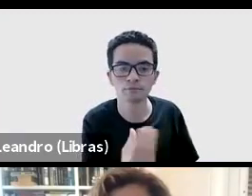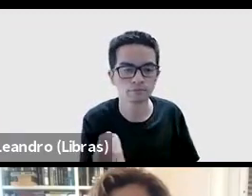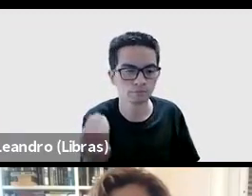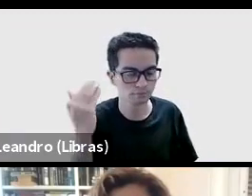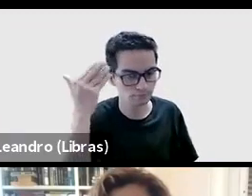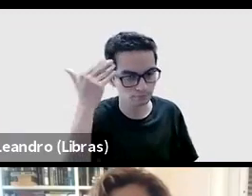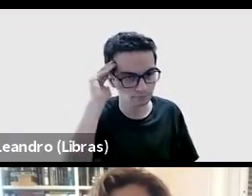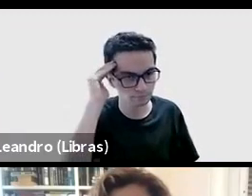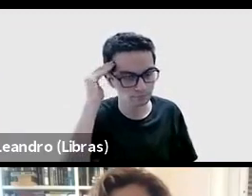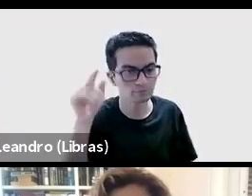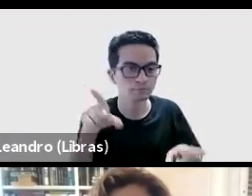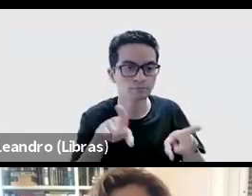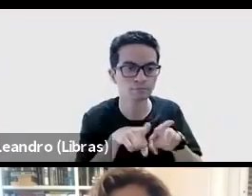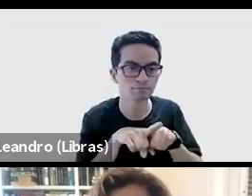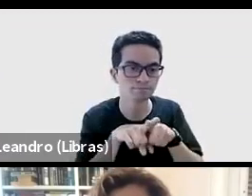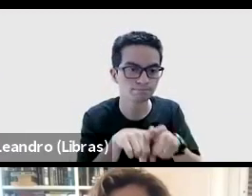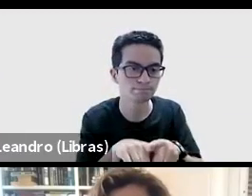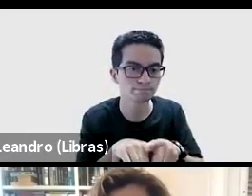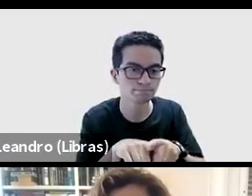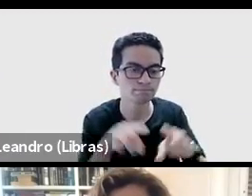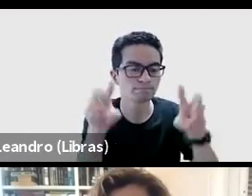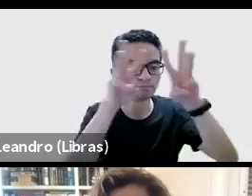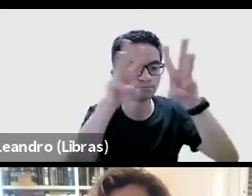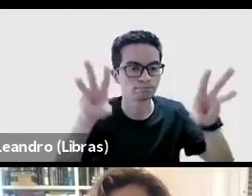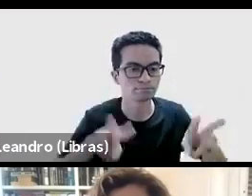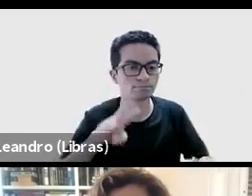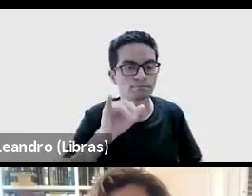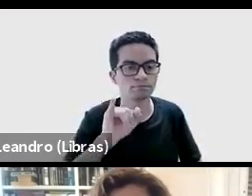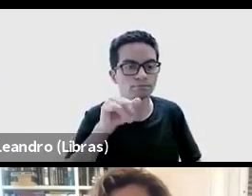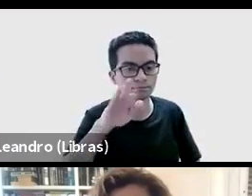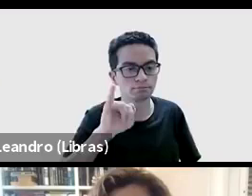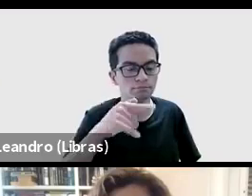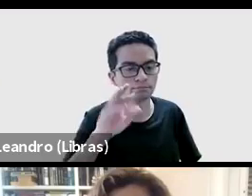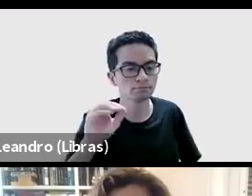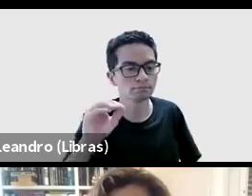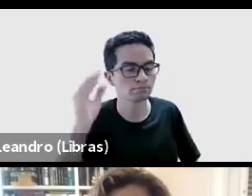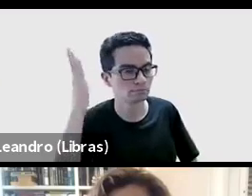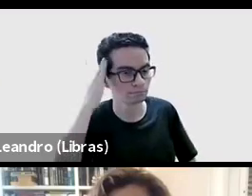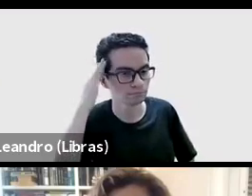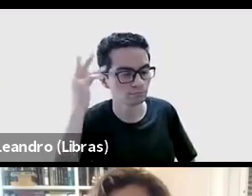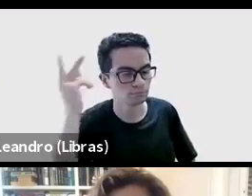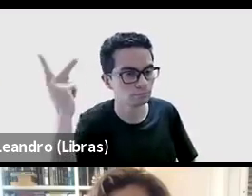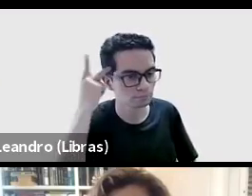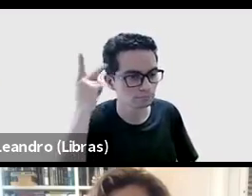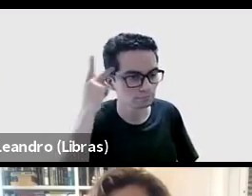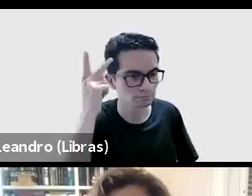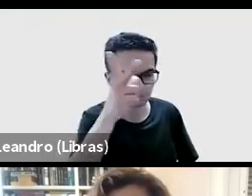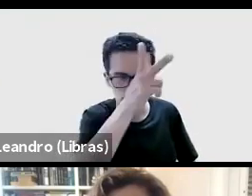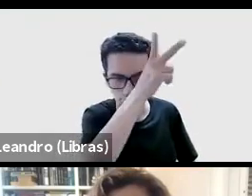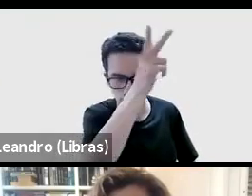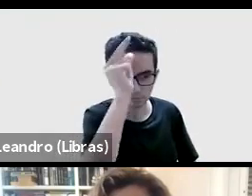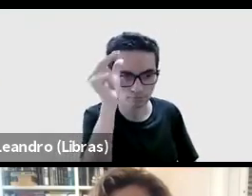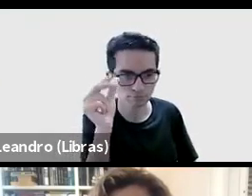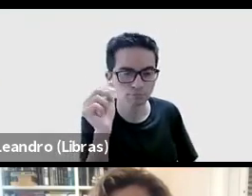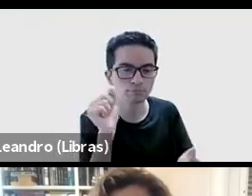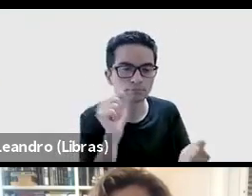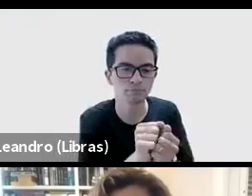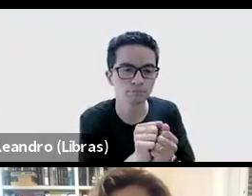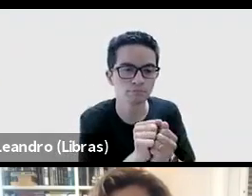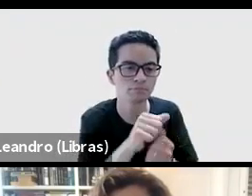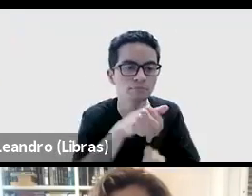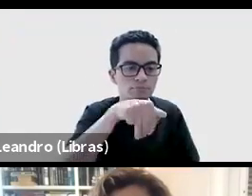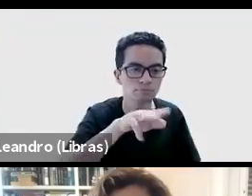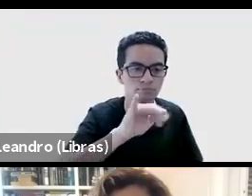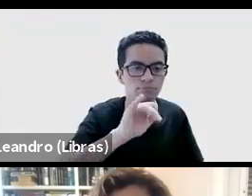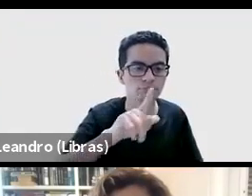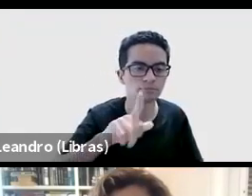envolvido em parceria com o Museu da Imigração, com a Prefeitura de São Paulo, com o Memorial da América Latina, ajudando